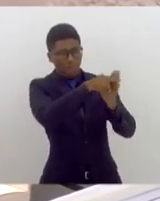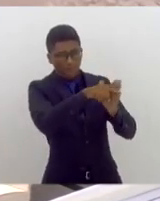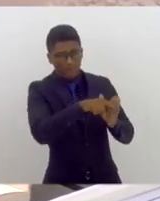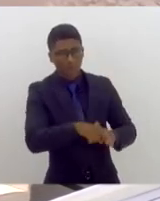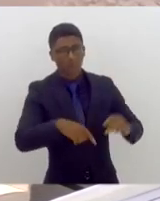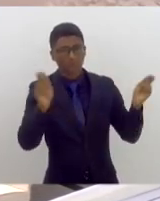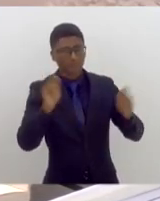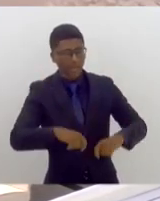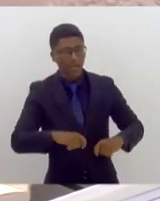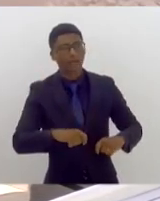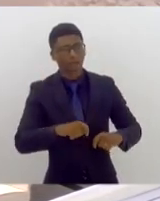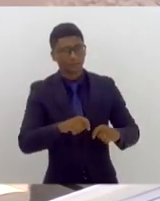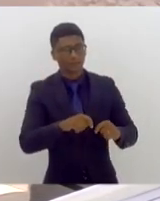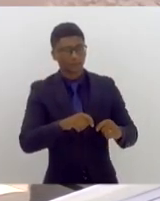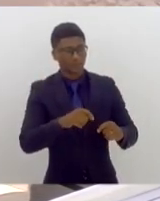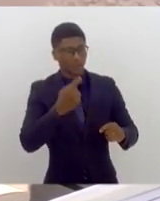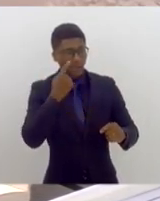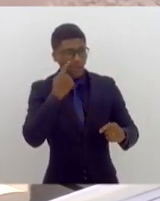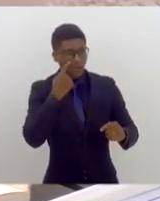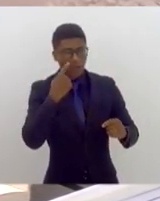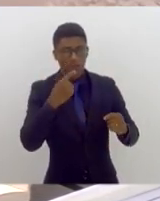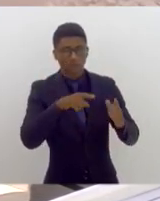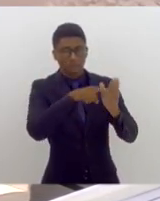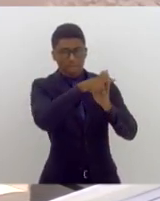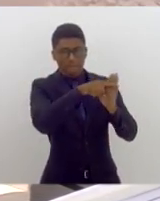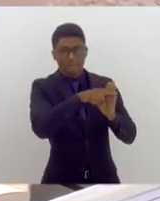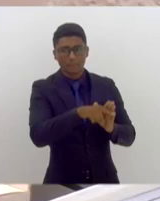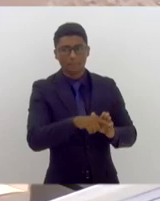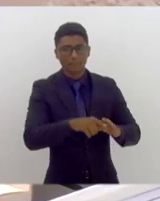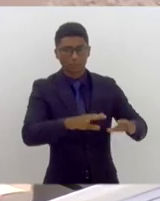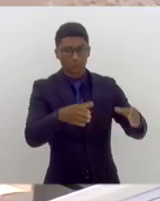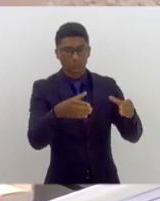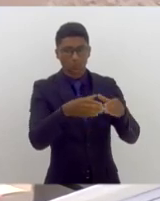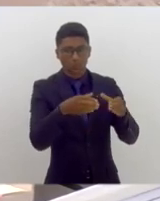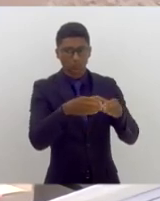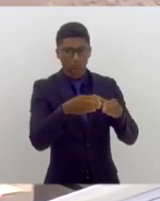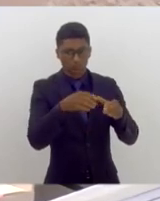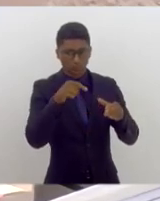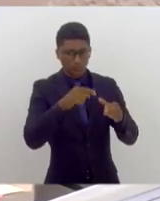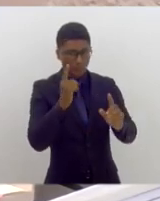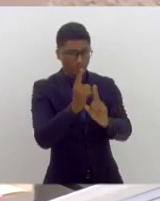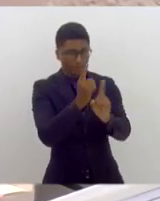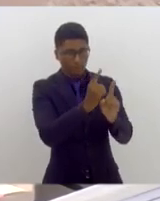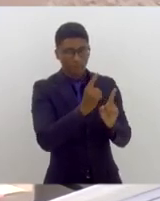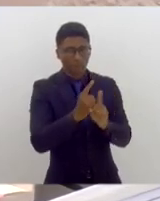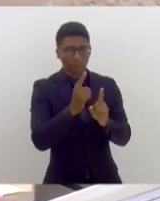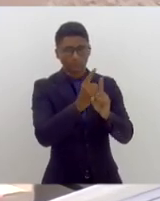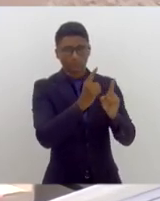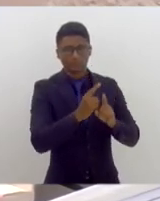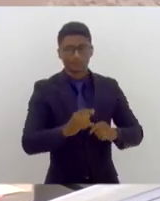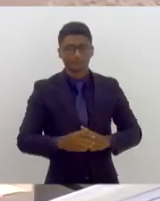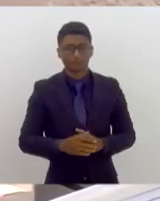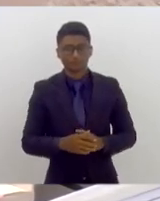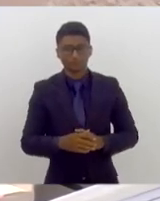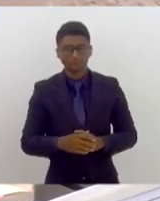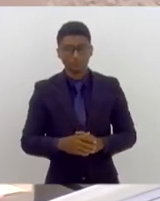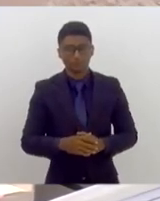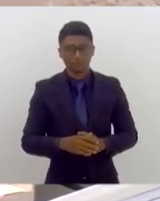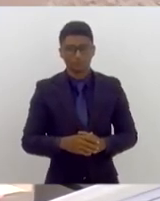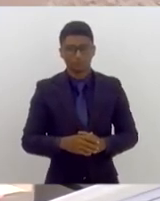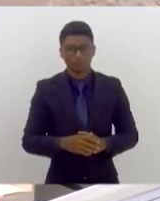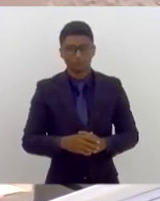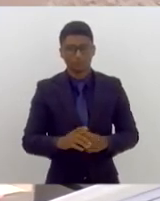e construir esse diagnóstico num GT que possa ser formado a partir da comissão.